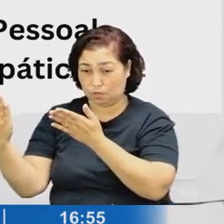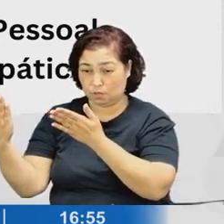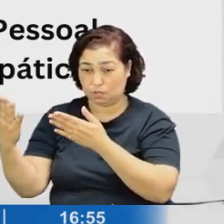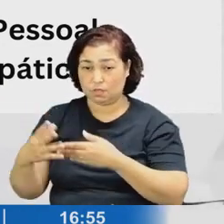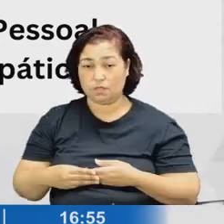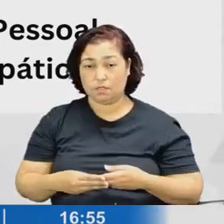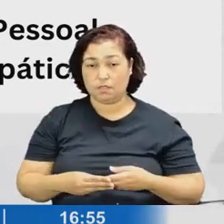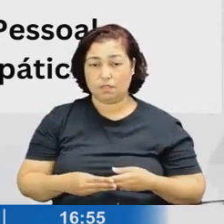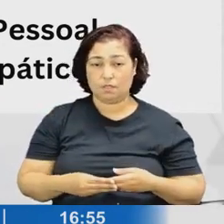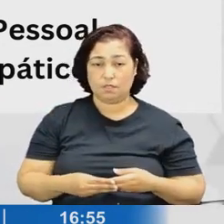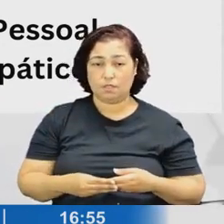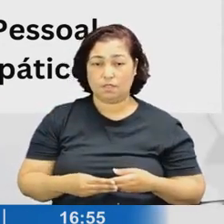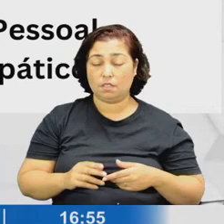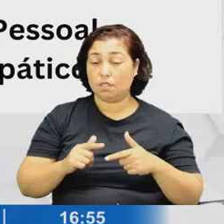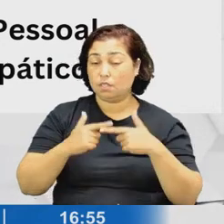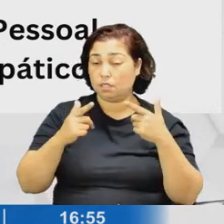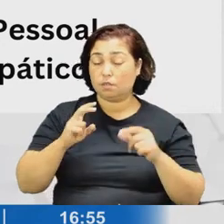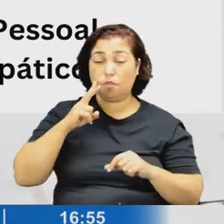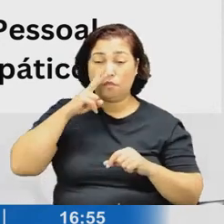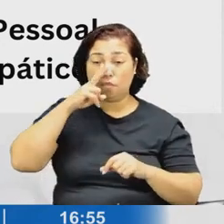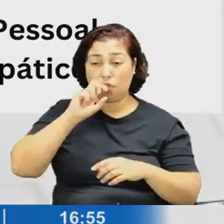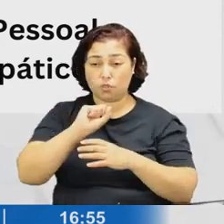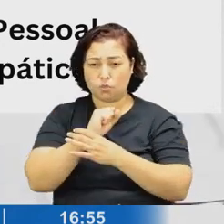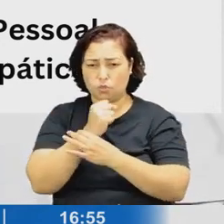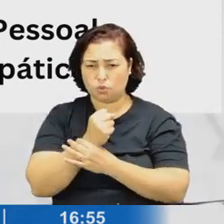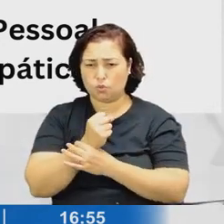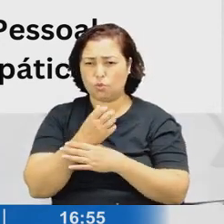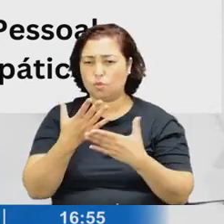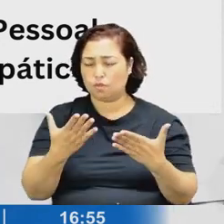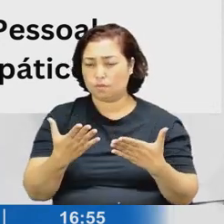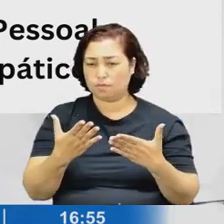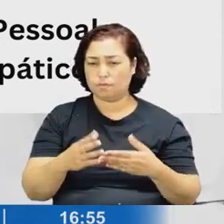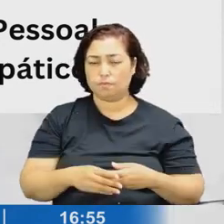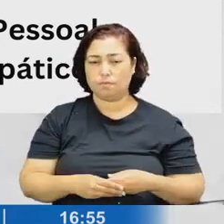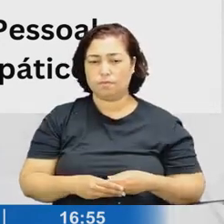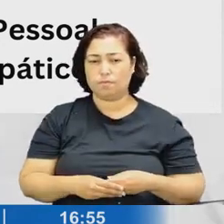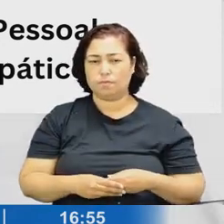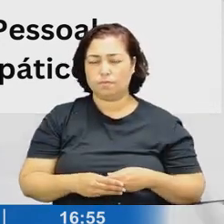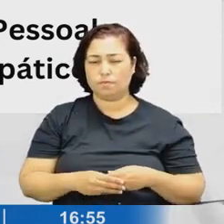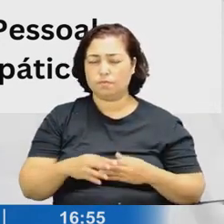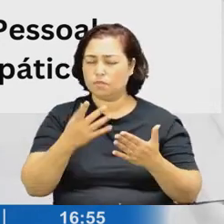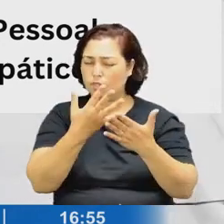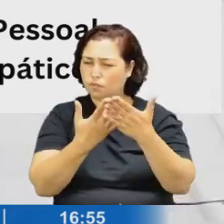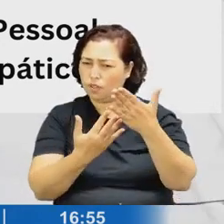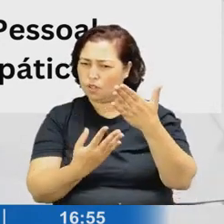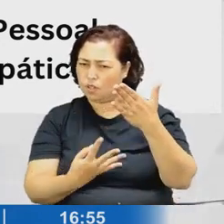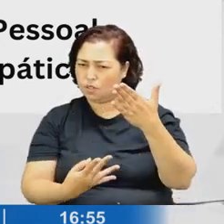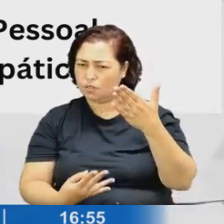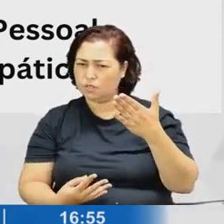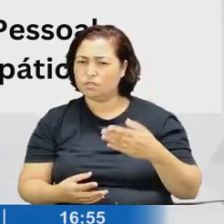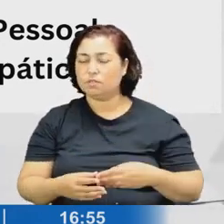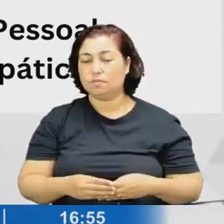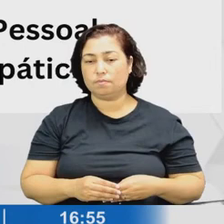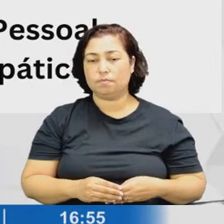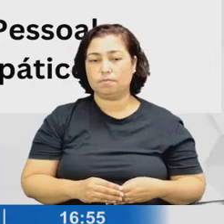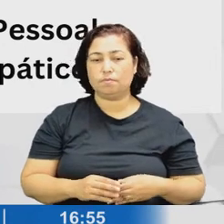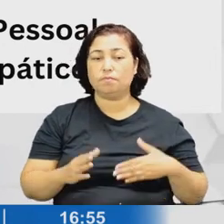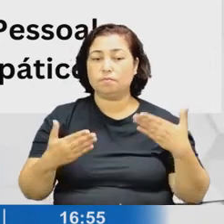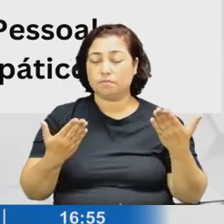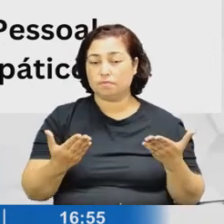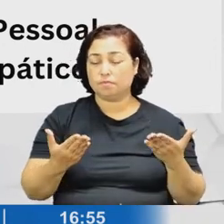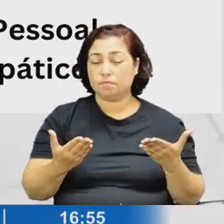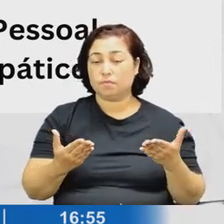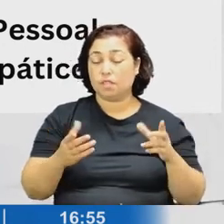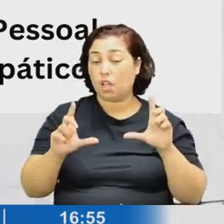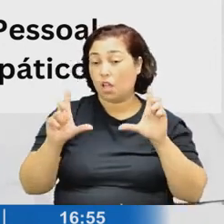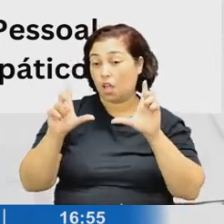definir antes qual é que você quer é simples é forte é seguro É autêntico é empático tem uma lista de características aí a serem definidas Então essa